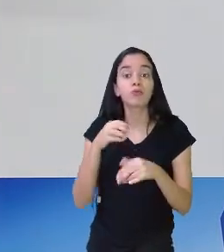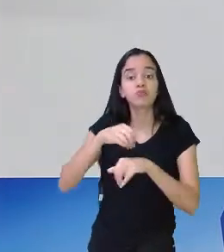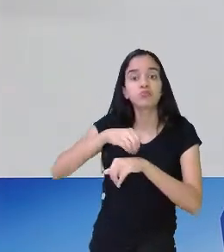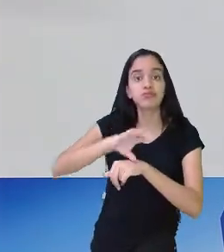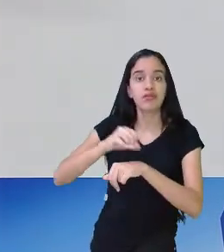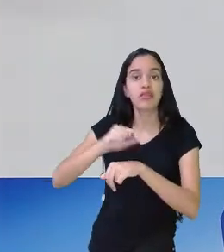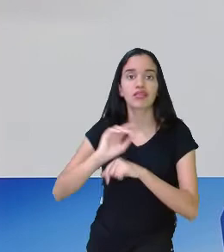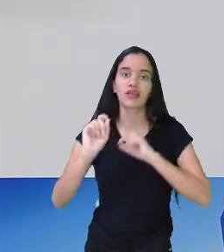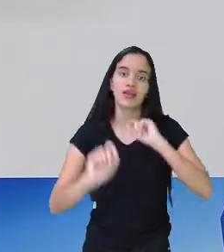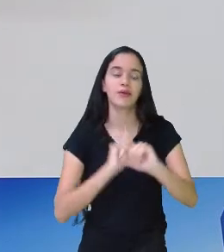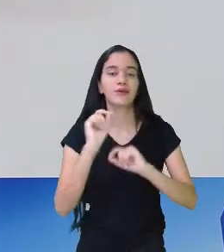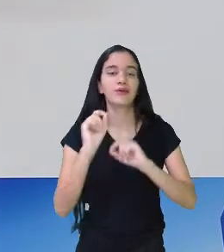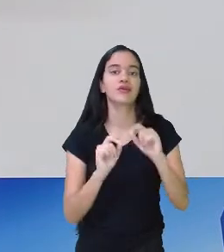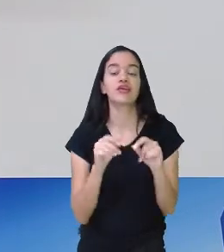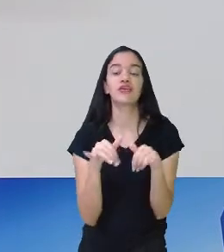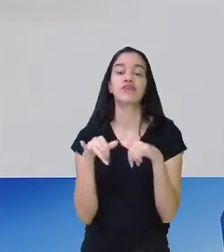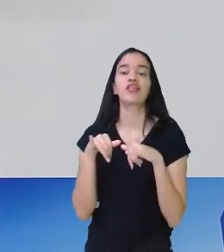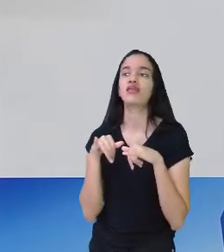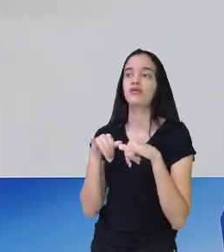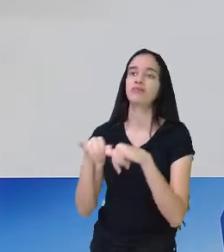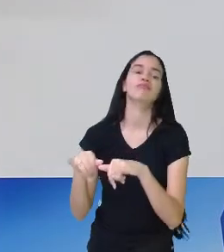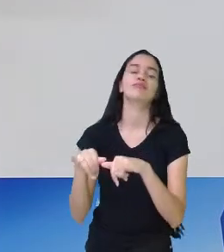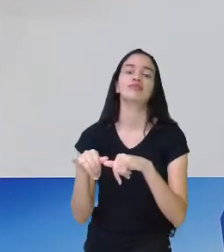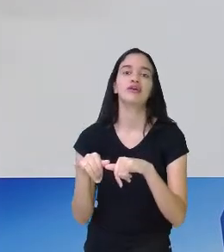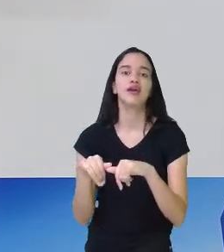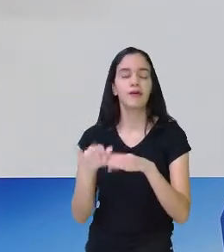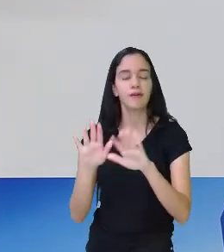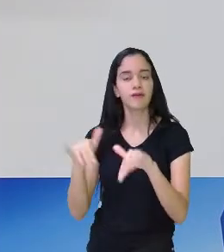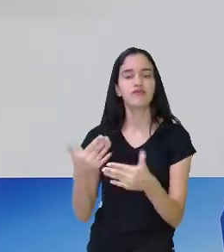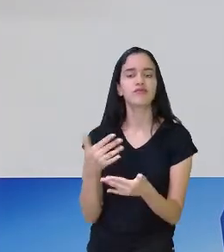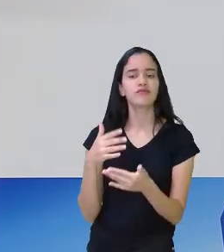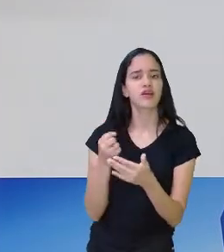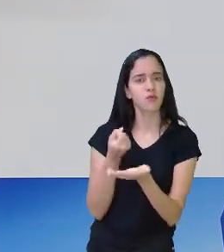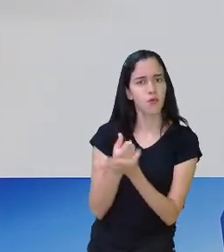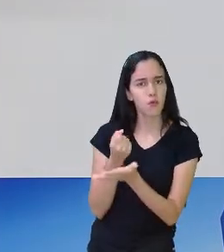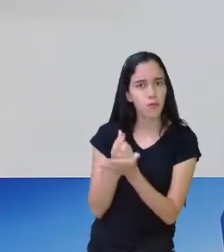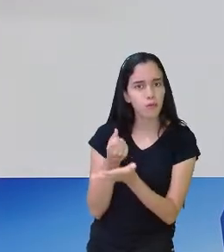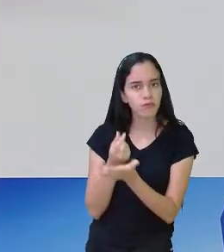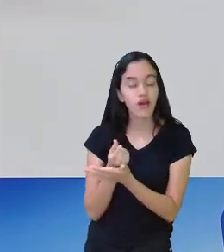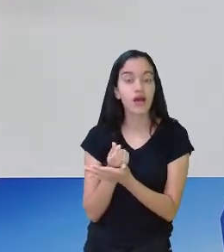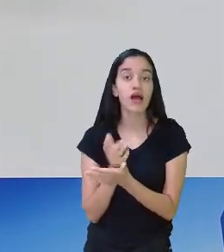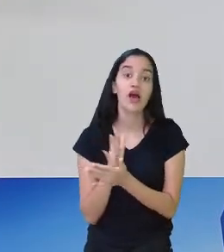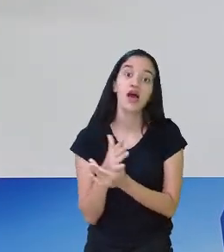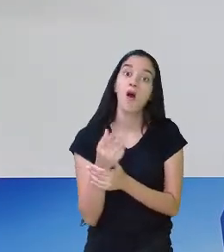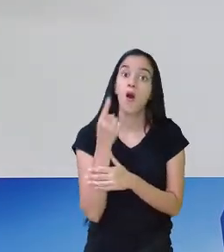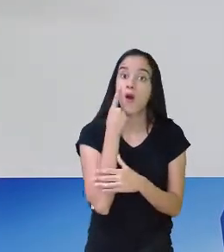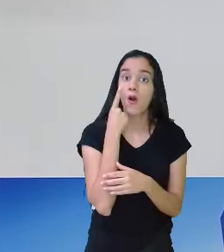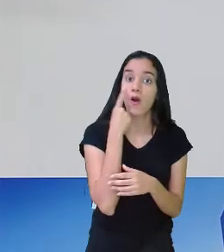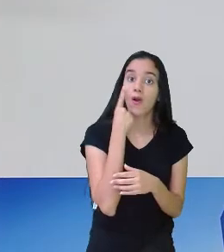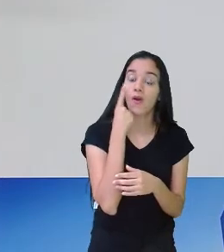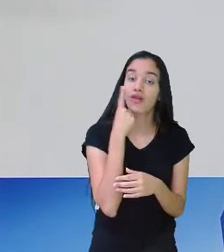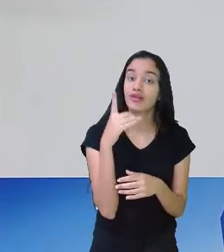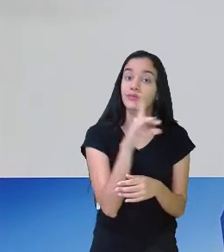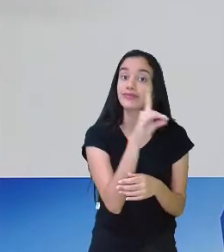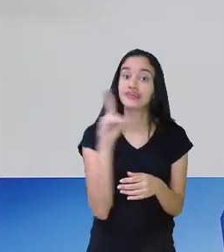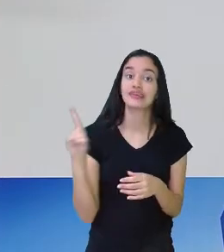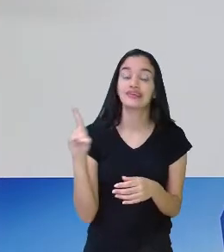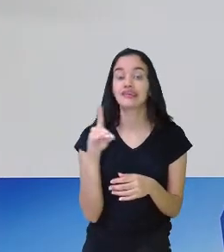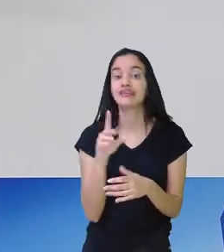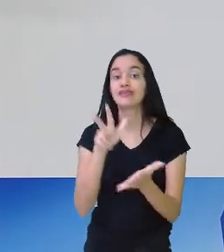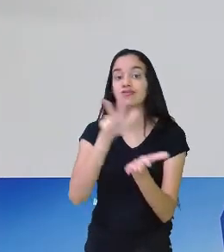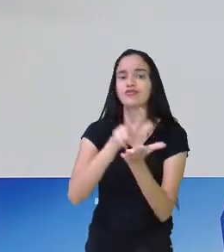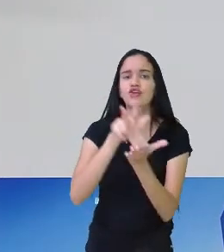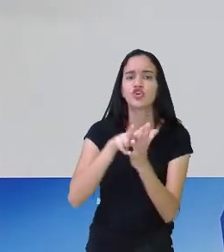tá? Vai no supermercado, vai no mercado, vai fazer compras, olha a data de validade do produto.